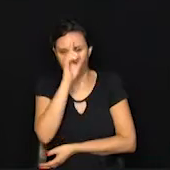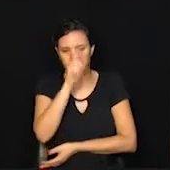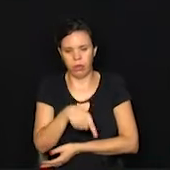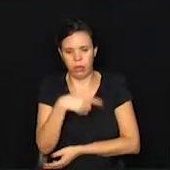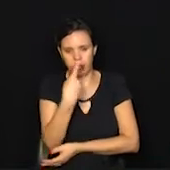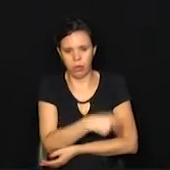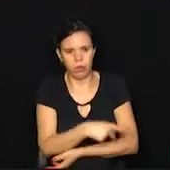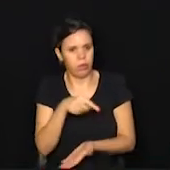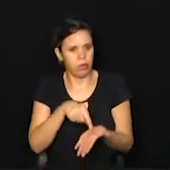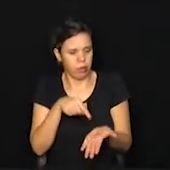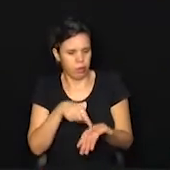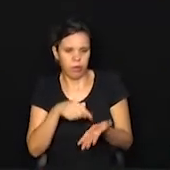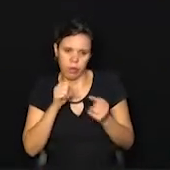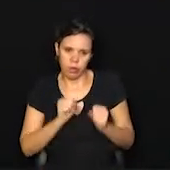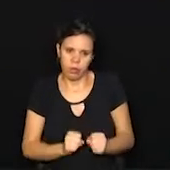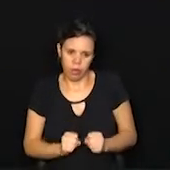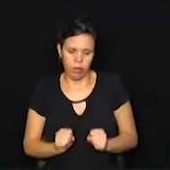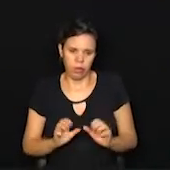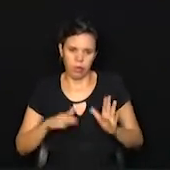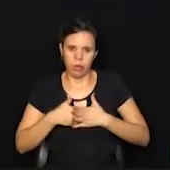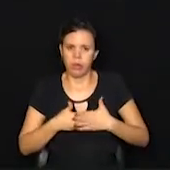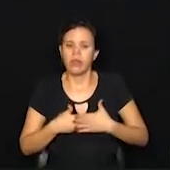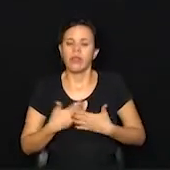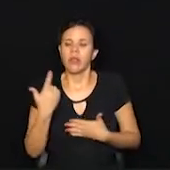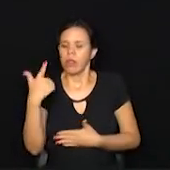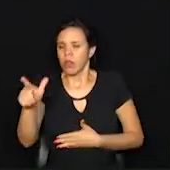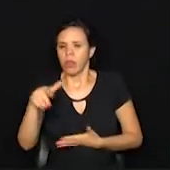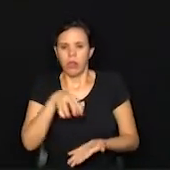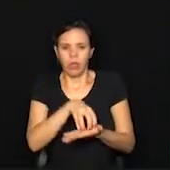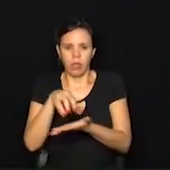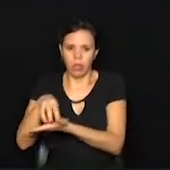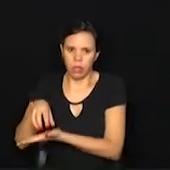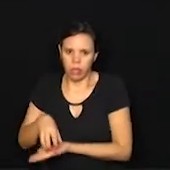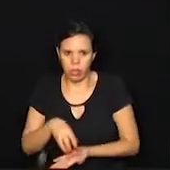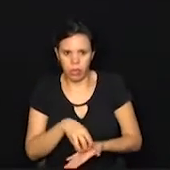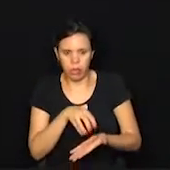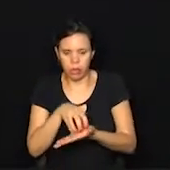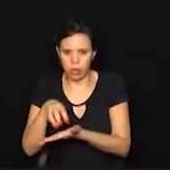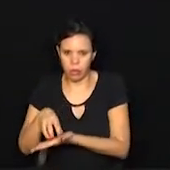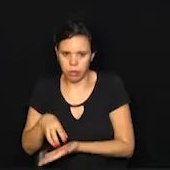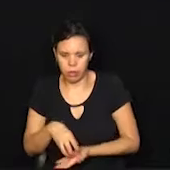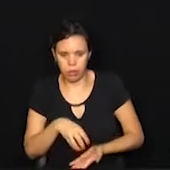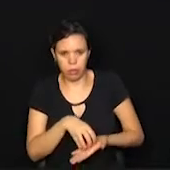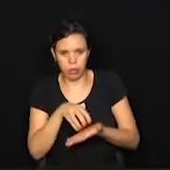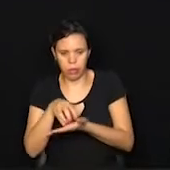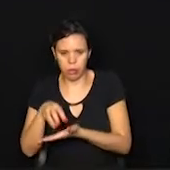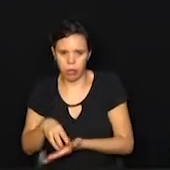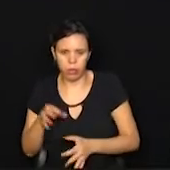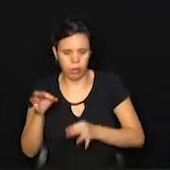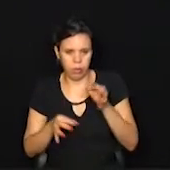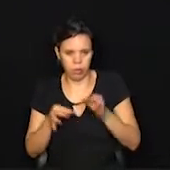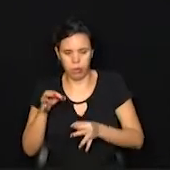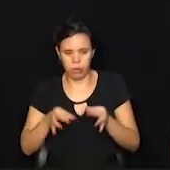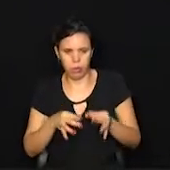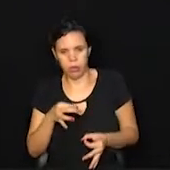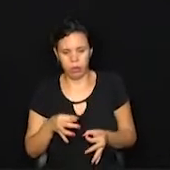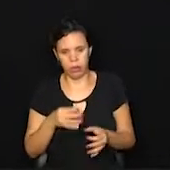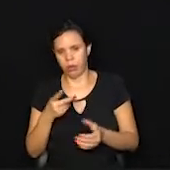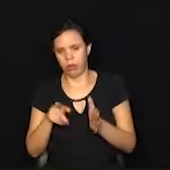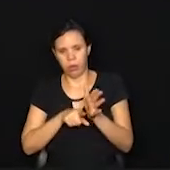ele poderes e fechar os outros órgãos legislativo judiciário